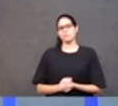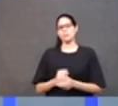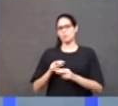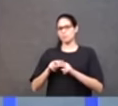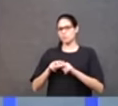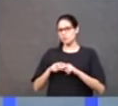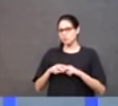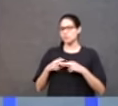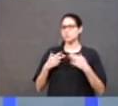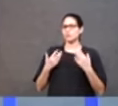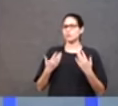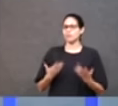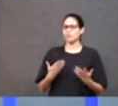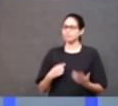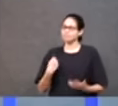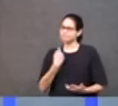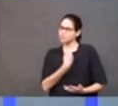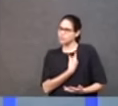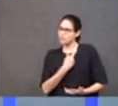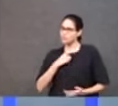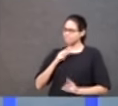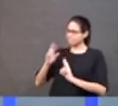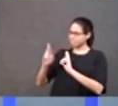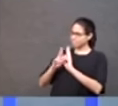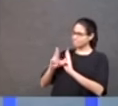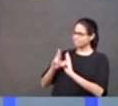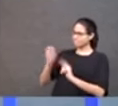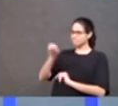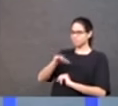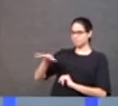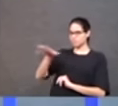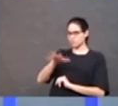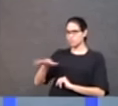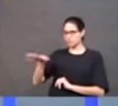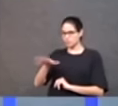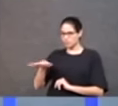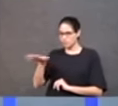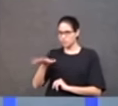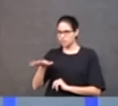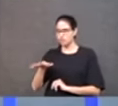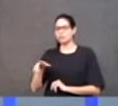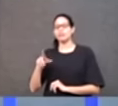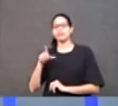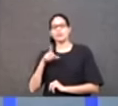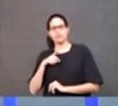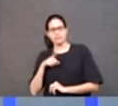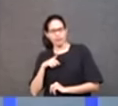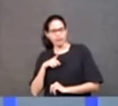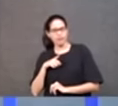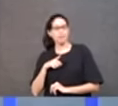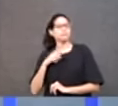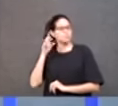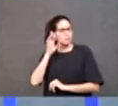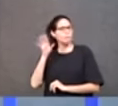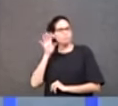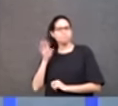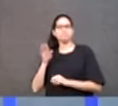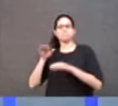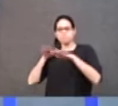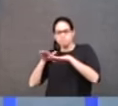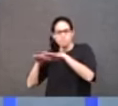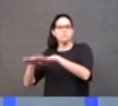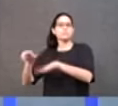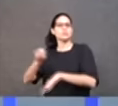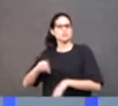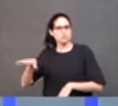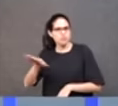pela qual pretendemos nos relacionar com a sociedade de uma maneira geral, aí incluído os movimentos sociais, deve